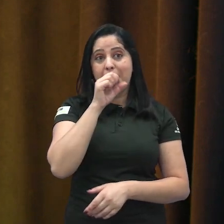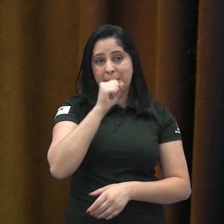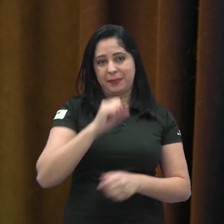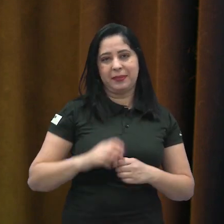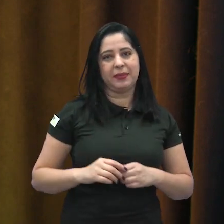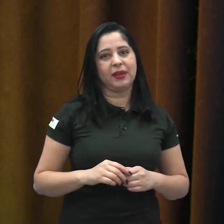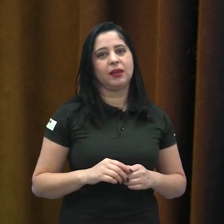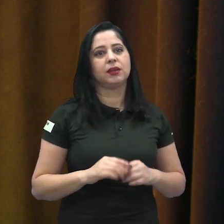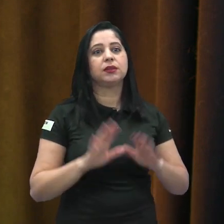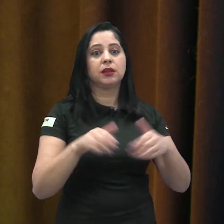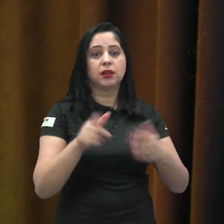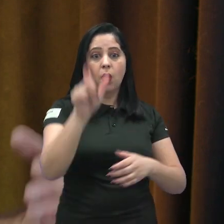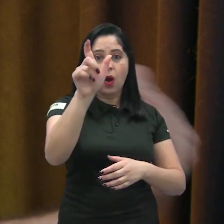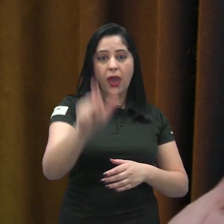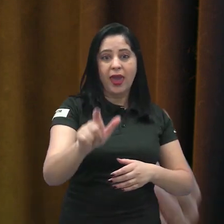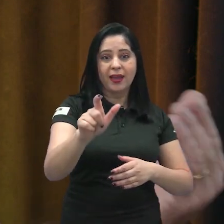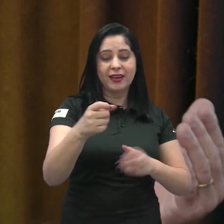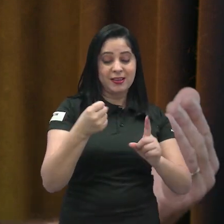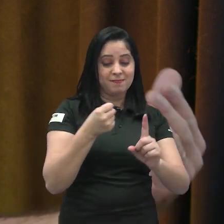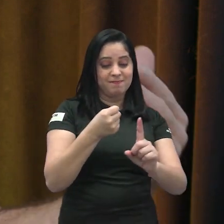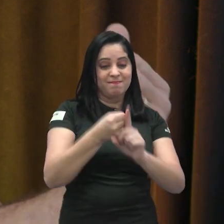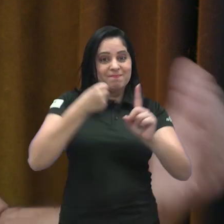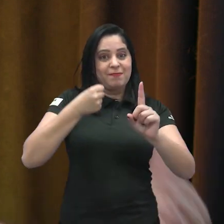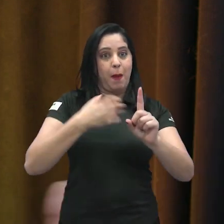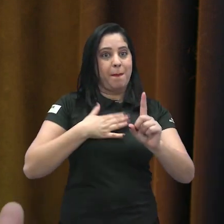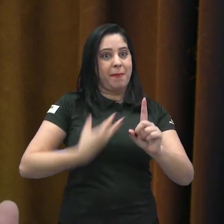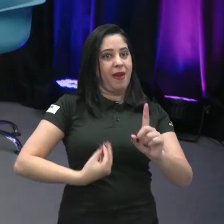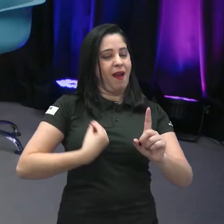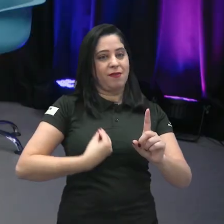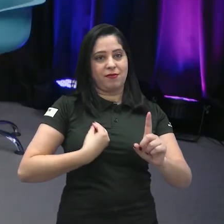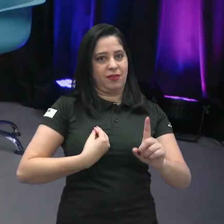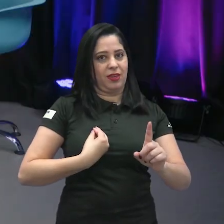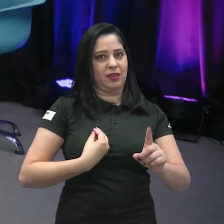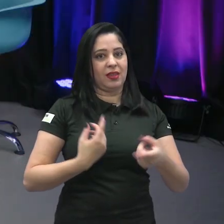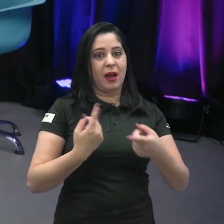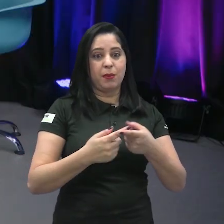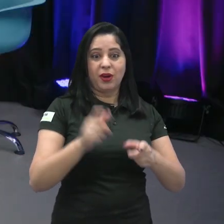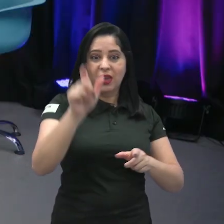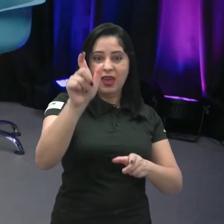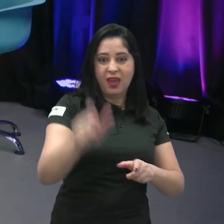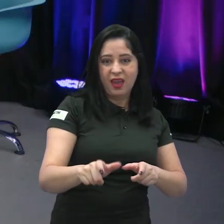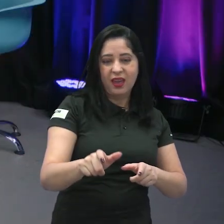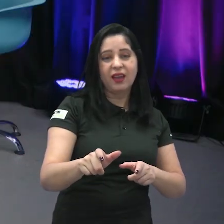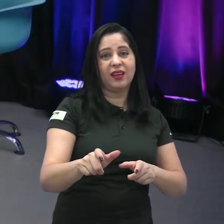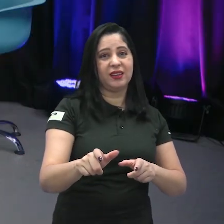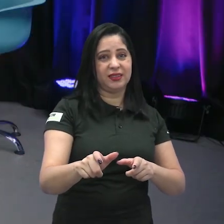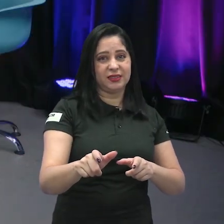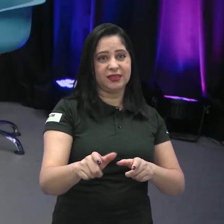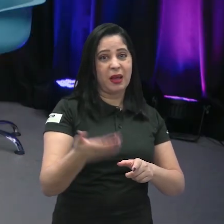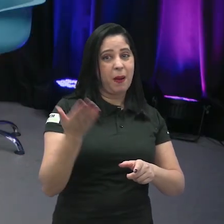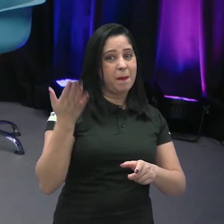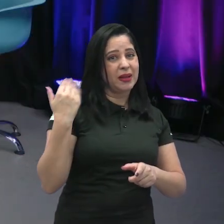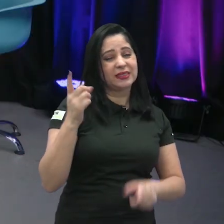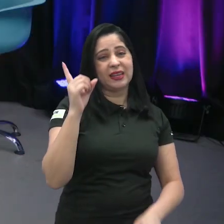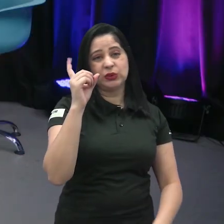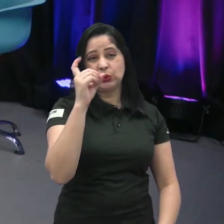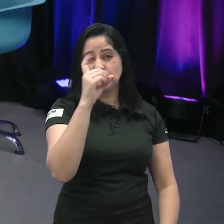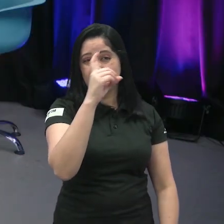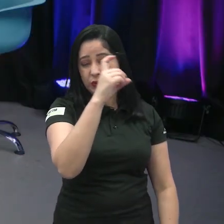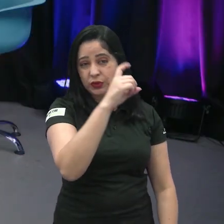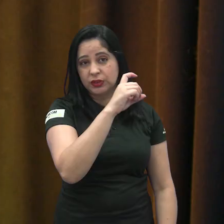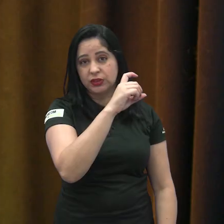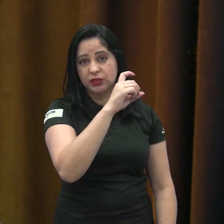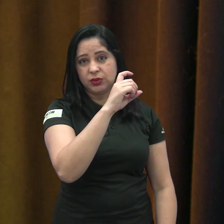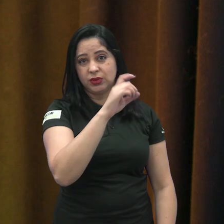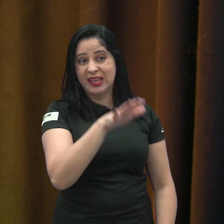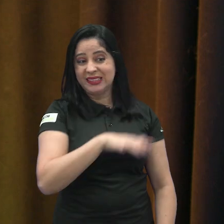me impactaram assim, saíram igual a todos, porque é muito difícil ser um atleta profissional de qualquer